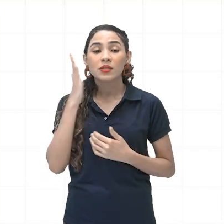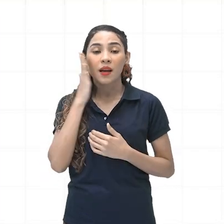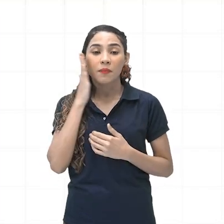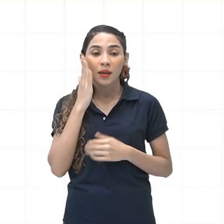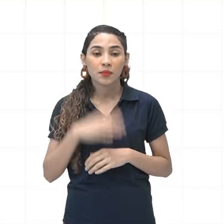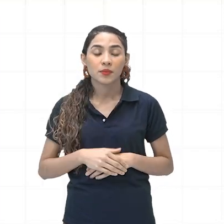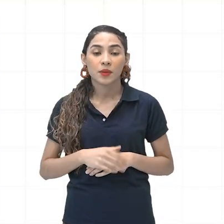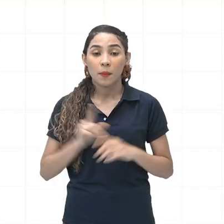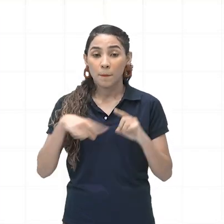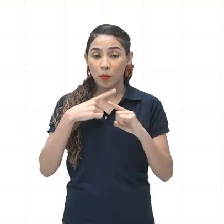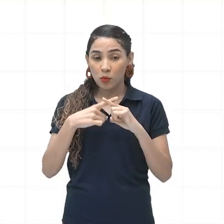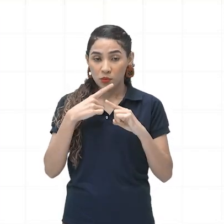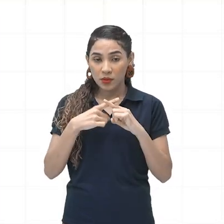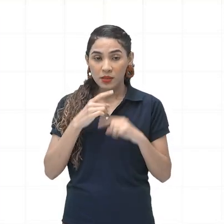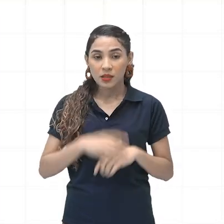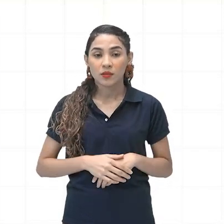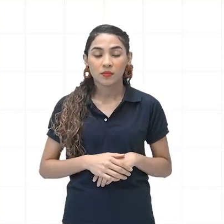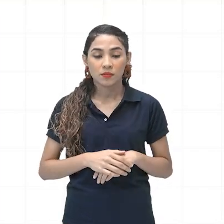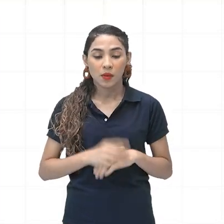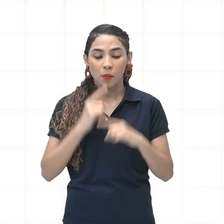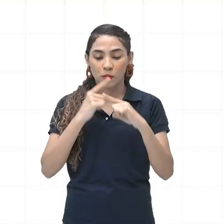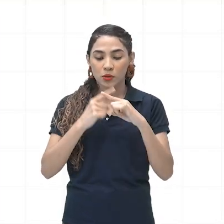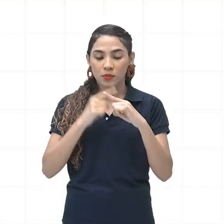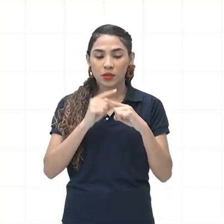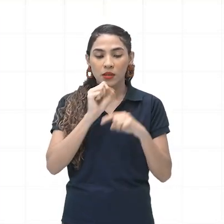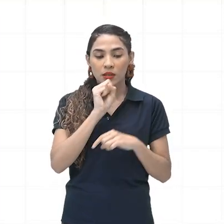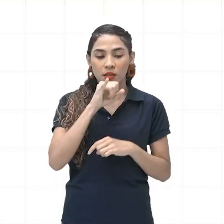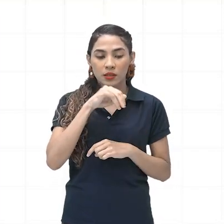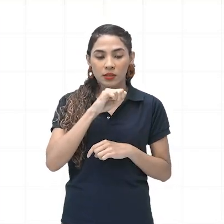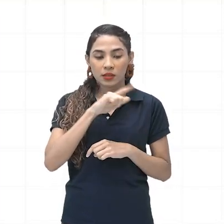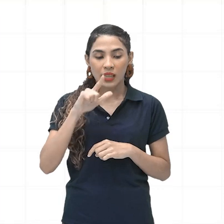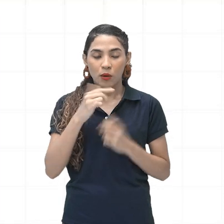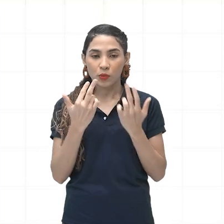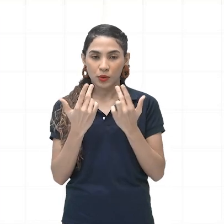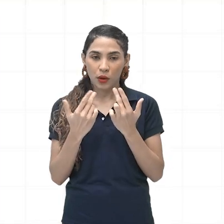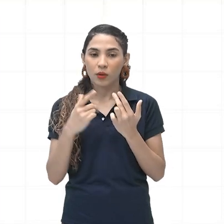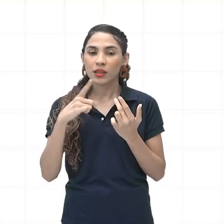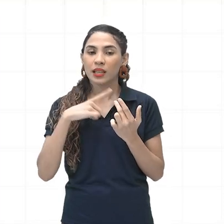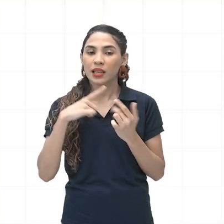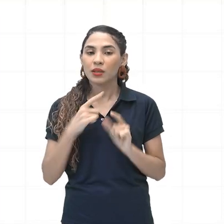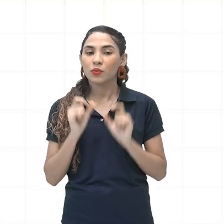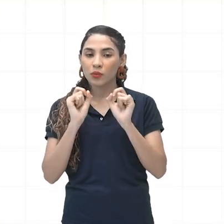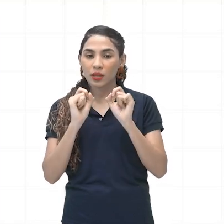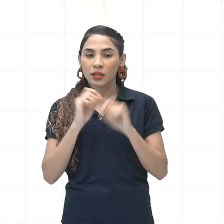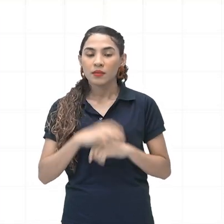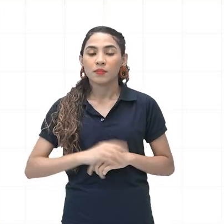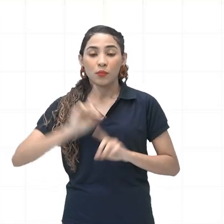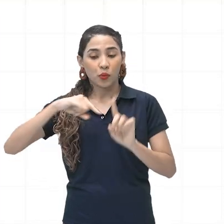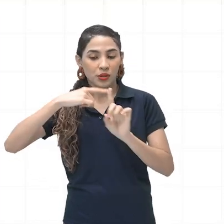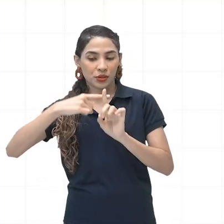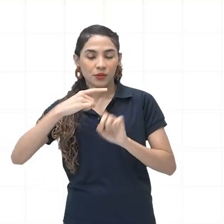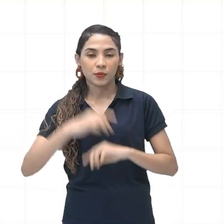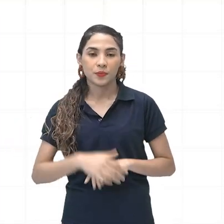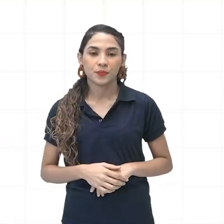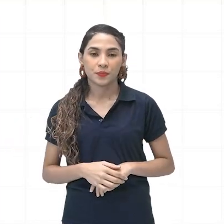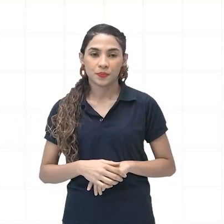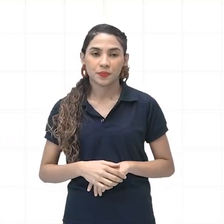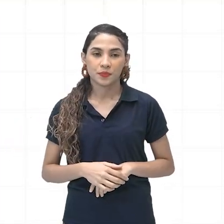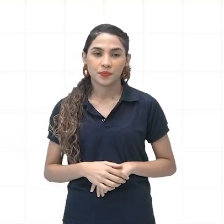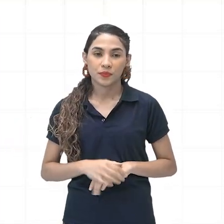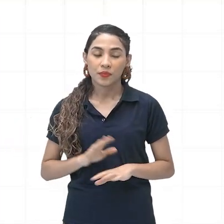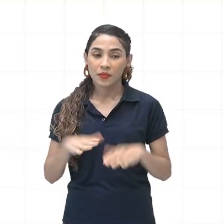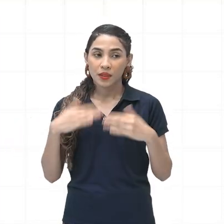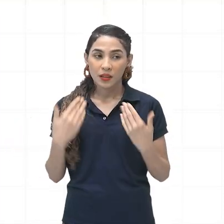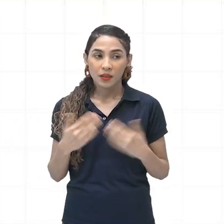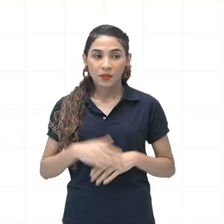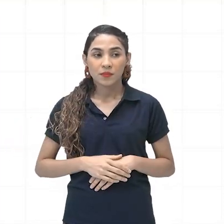na multiplicação, né, quando a gente multiplica sinais que são iguais, nós temos o resultado com um sinal positivo.